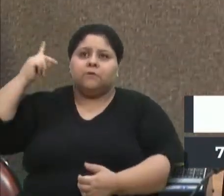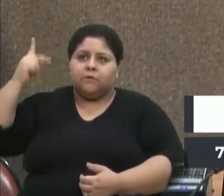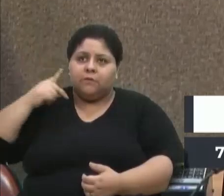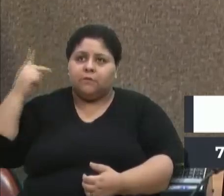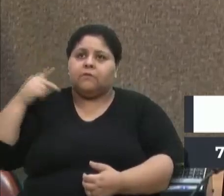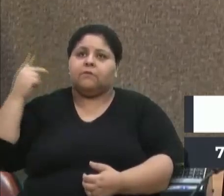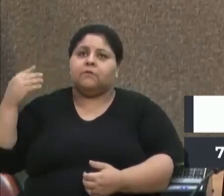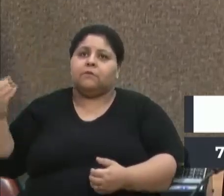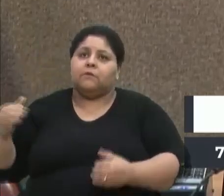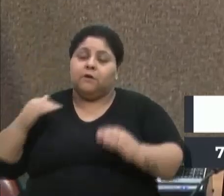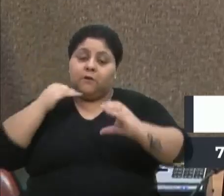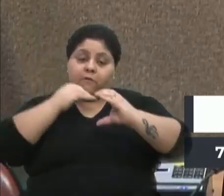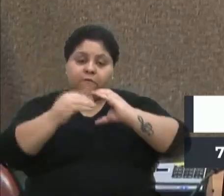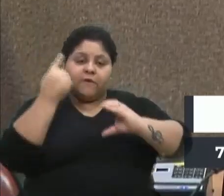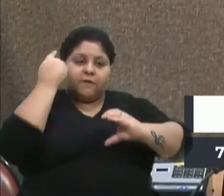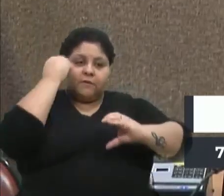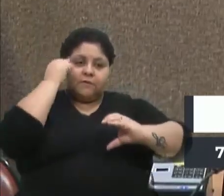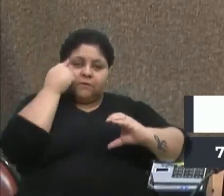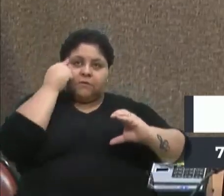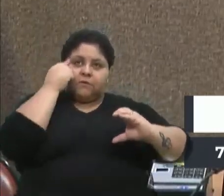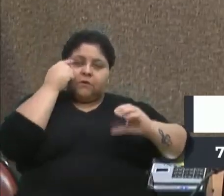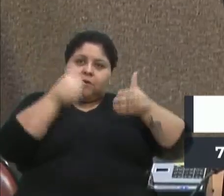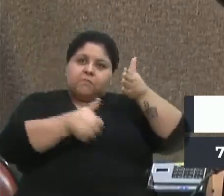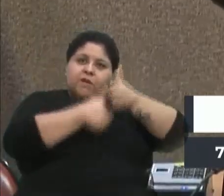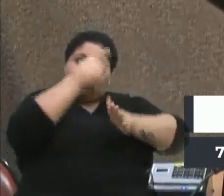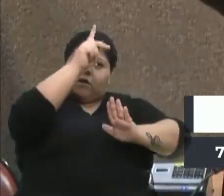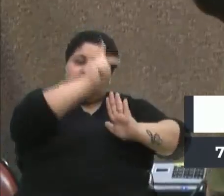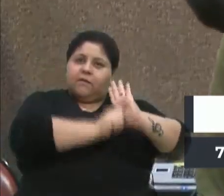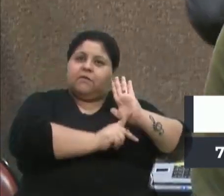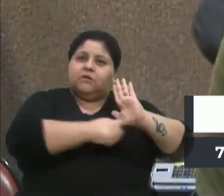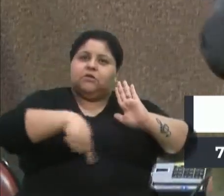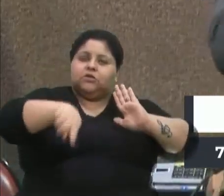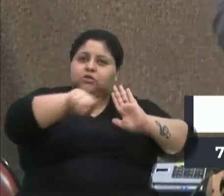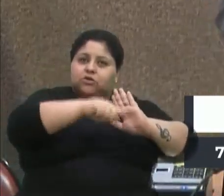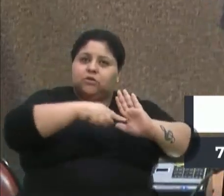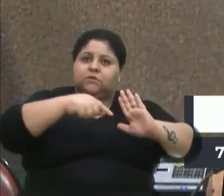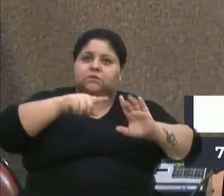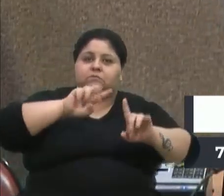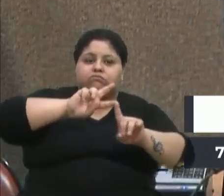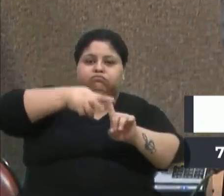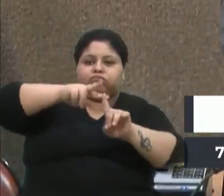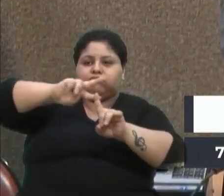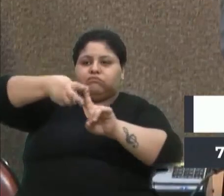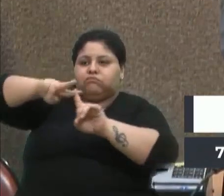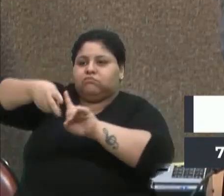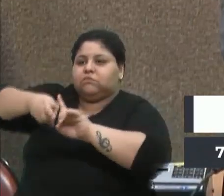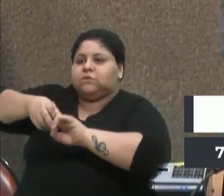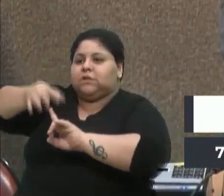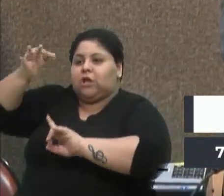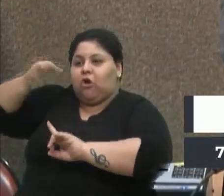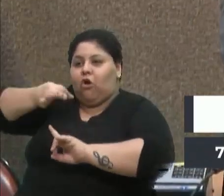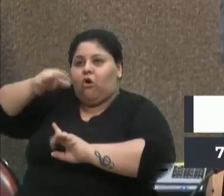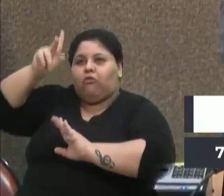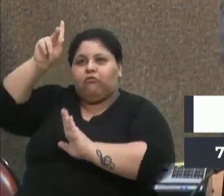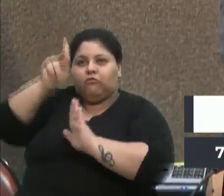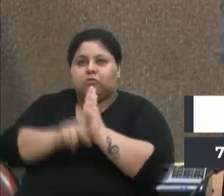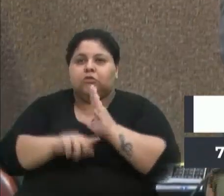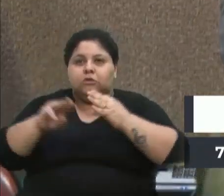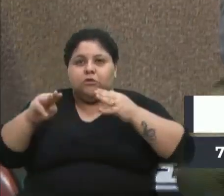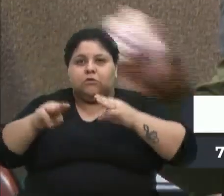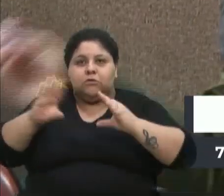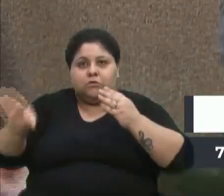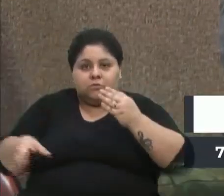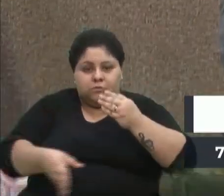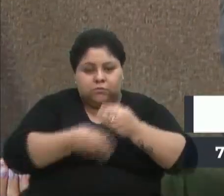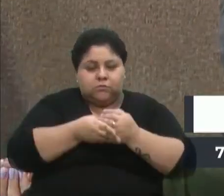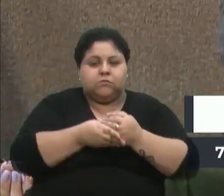tenta viabilizar projetos, porque é isso. Nós estamos aqui para se somar e tem excelentes propostas, tem excelentes emendas que eu acho que